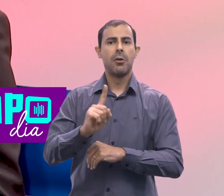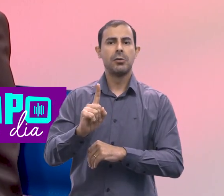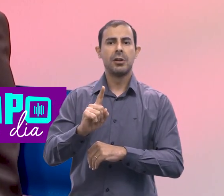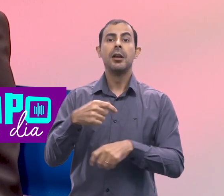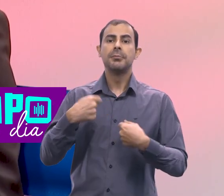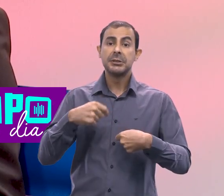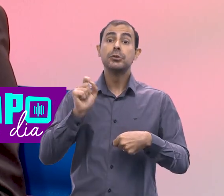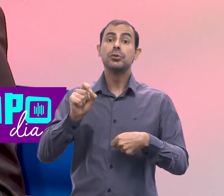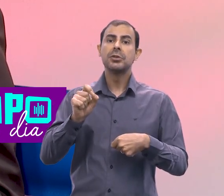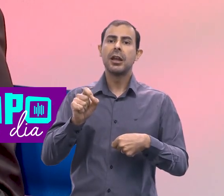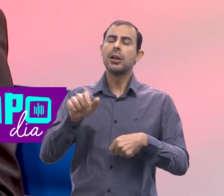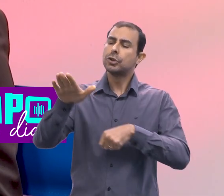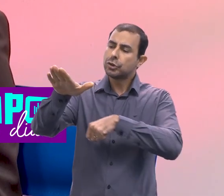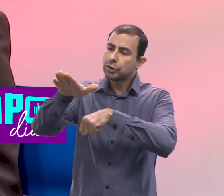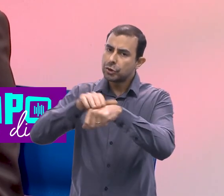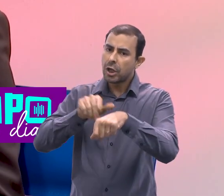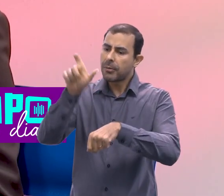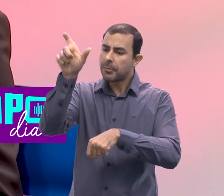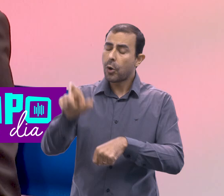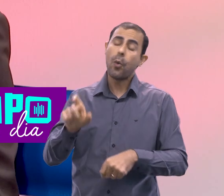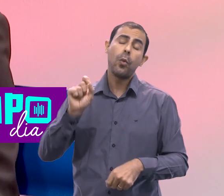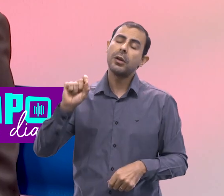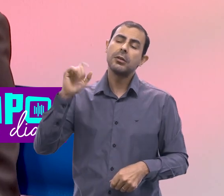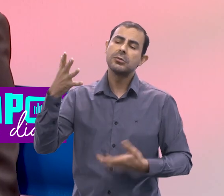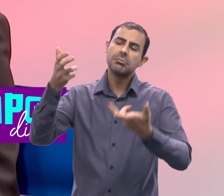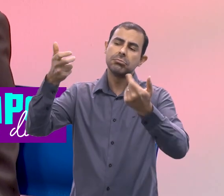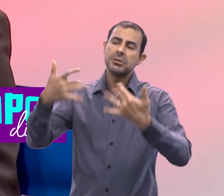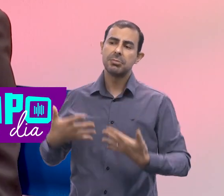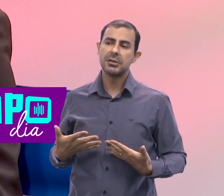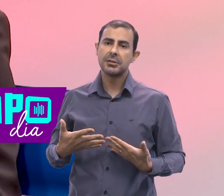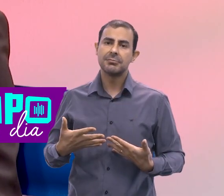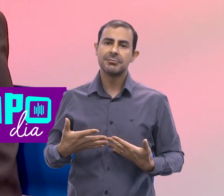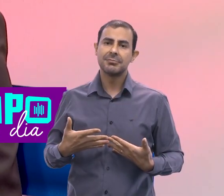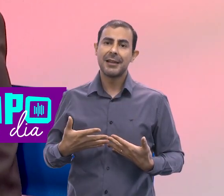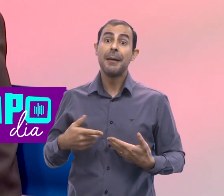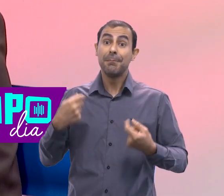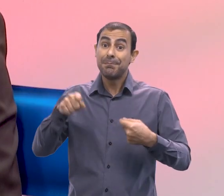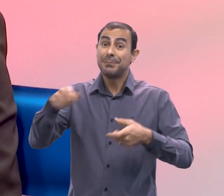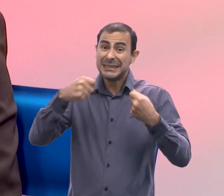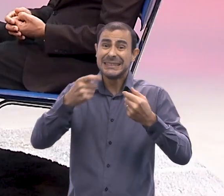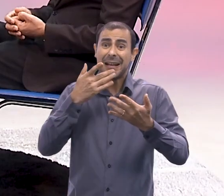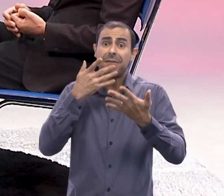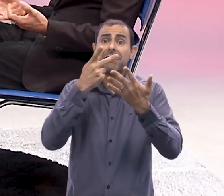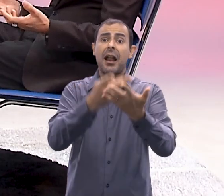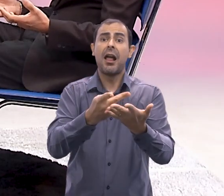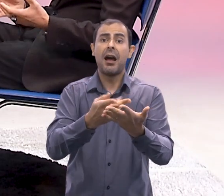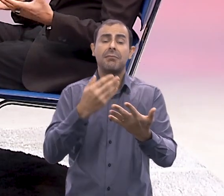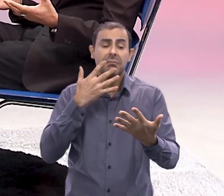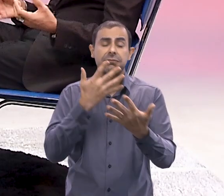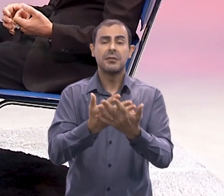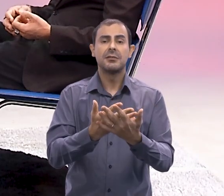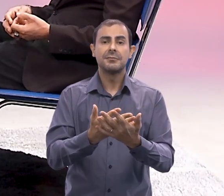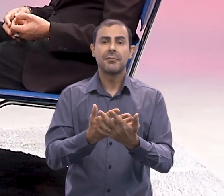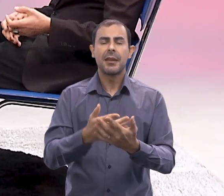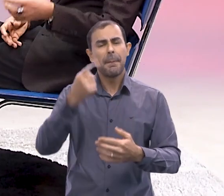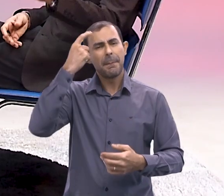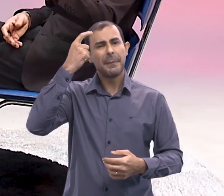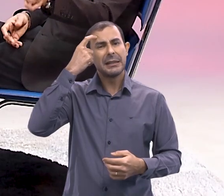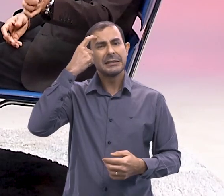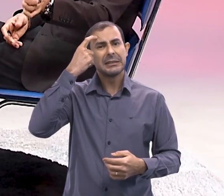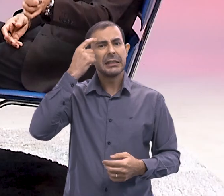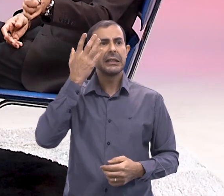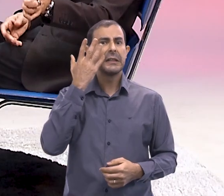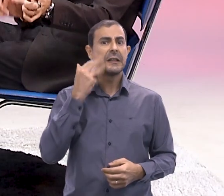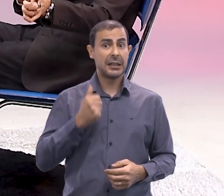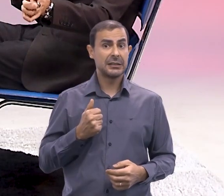ser ouvida. O adolescente quer ser ouvido. O que está acontecendo? Imagine uma criança, uma adolescente de 14 anos, tem